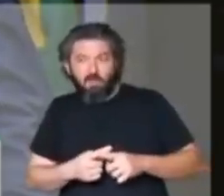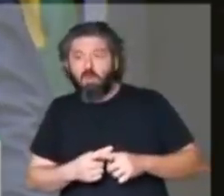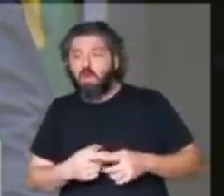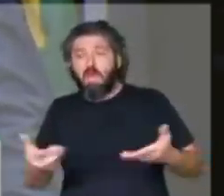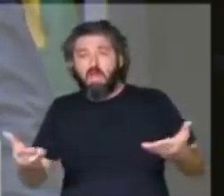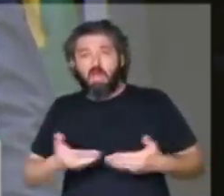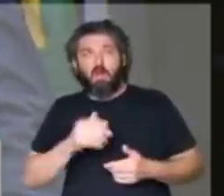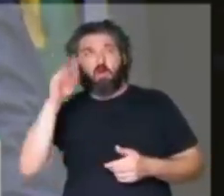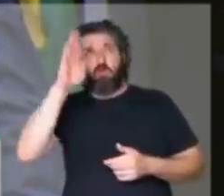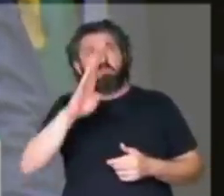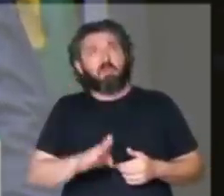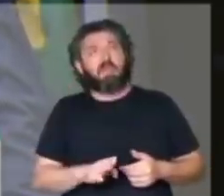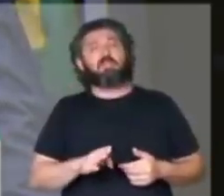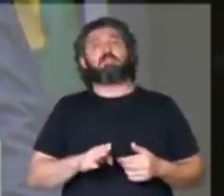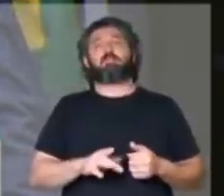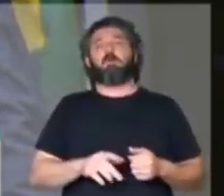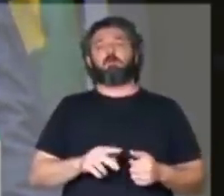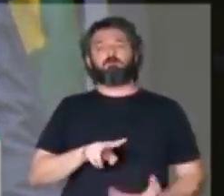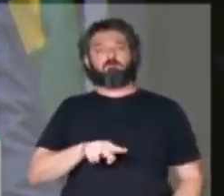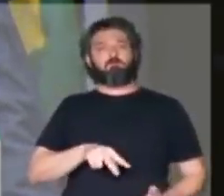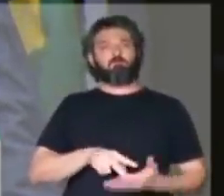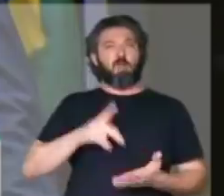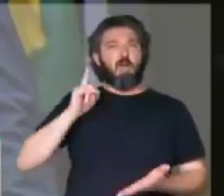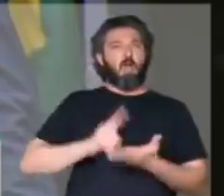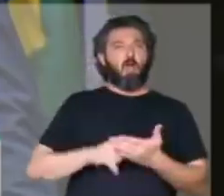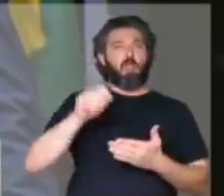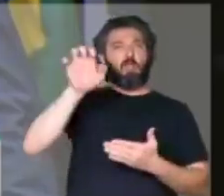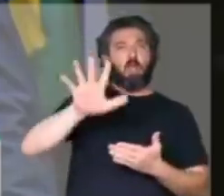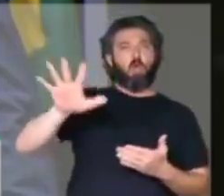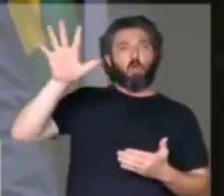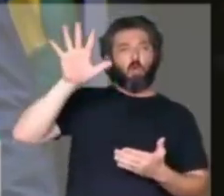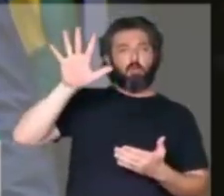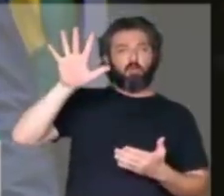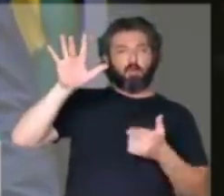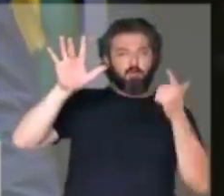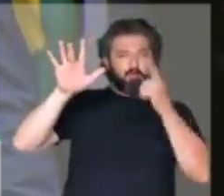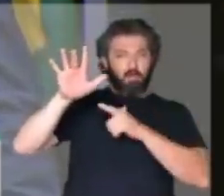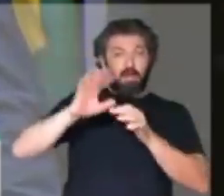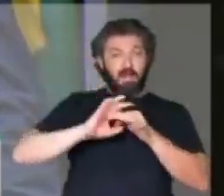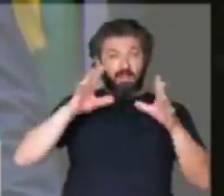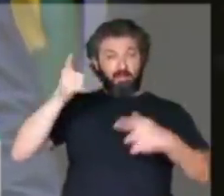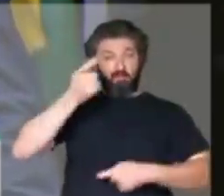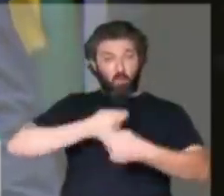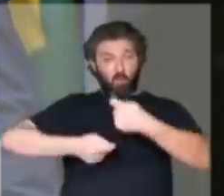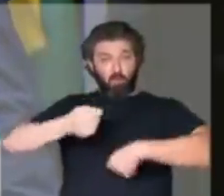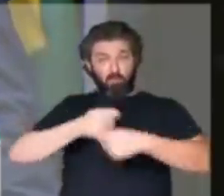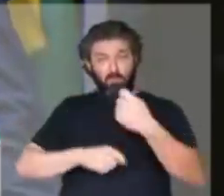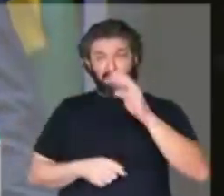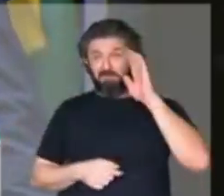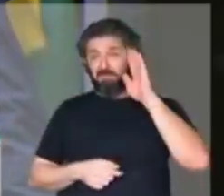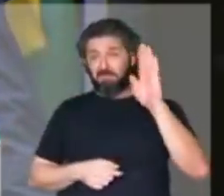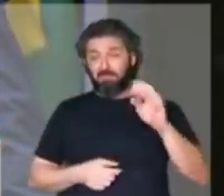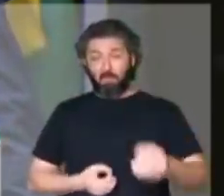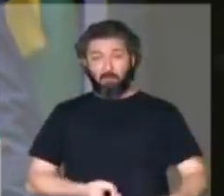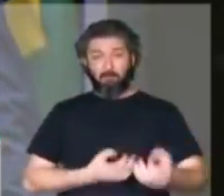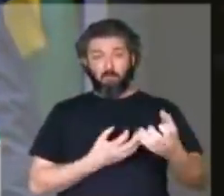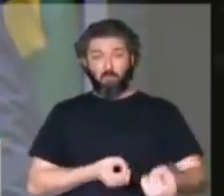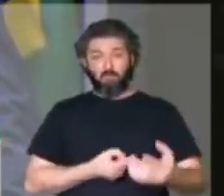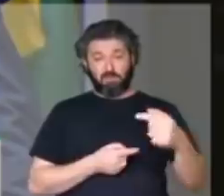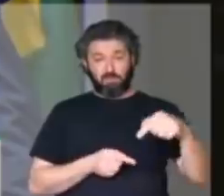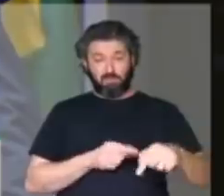no momento em que o Brasil firma acordo com a União Europeia para ter o livre comércio, principalmente para sua